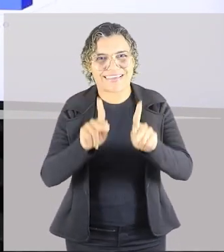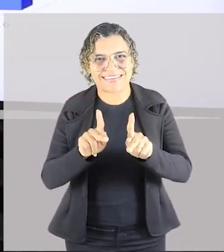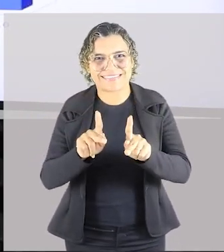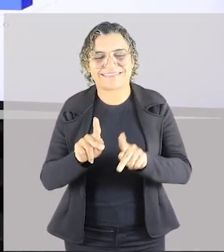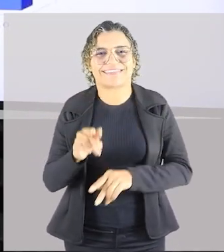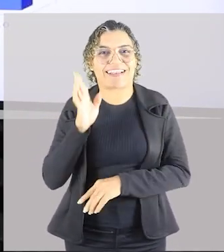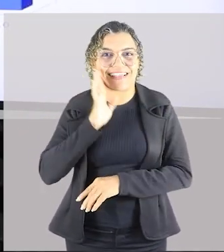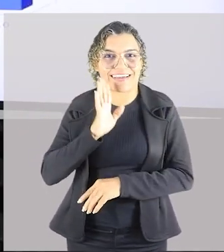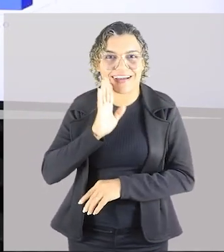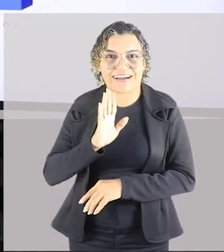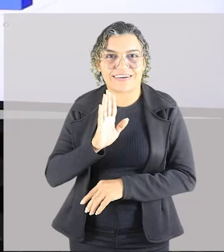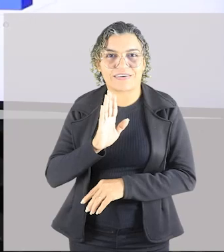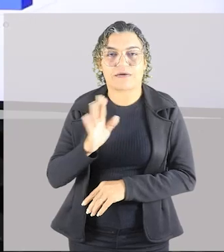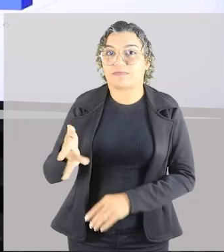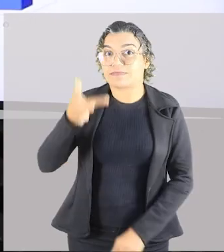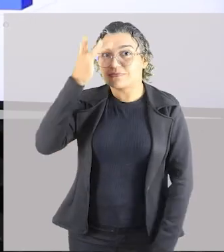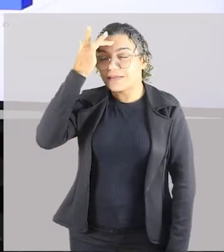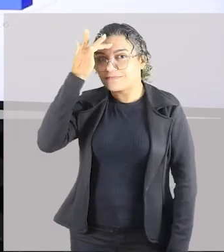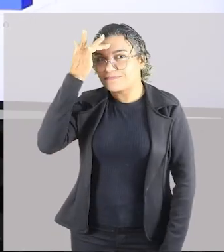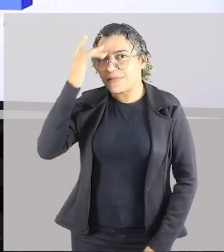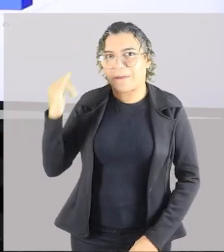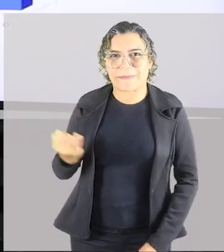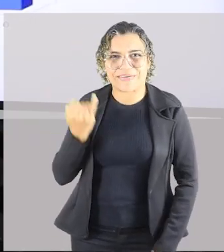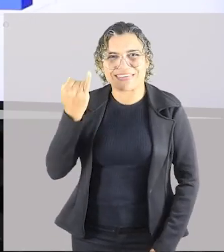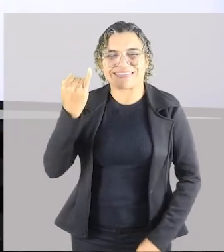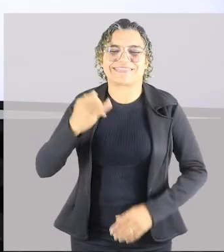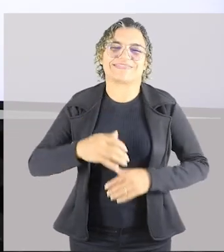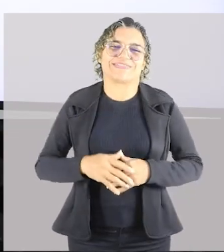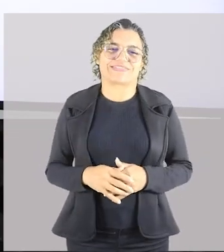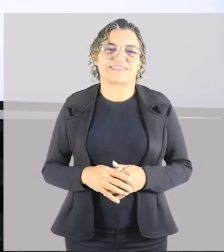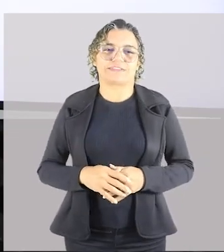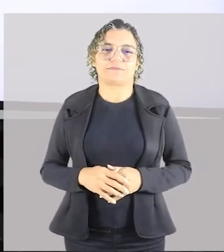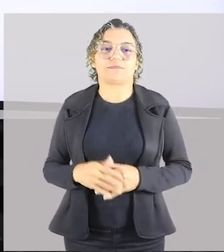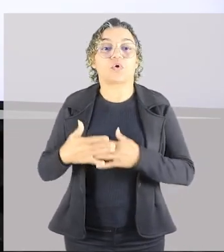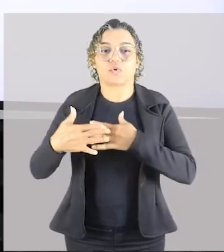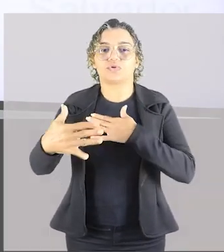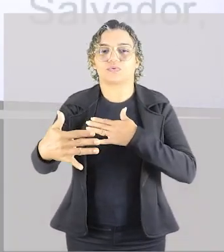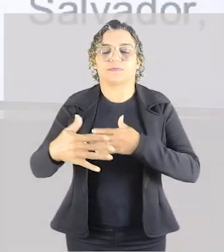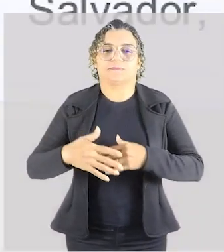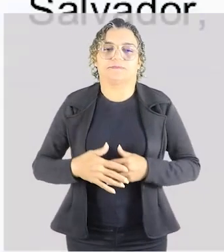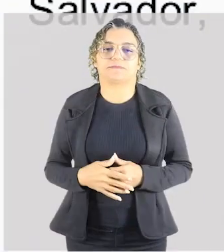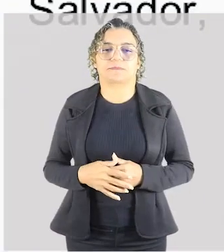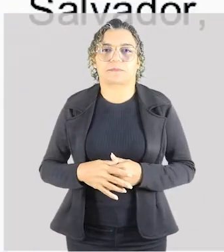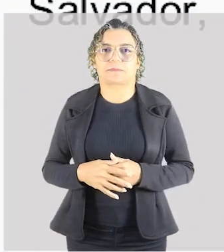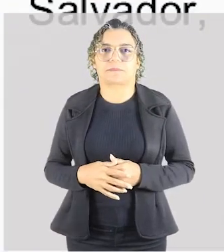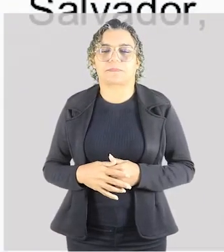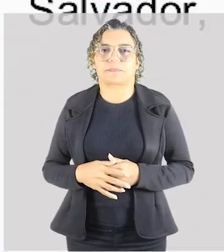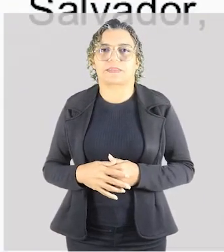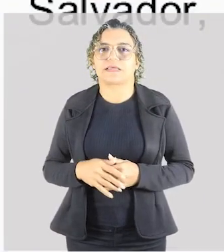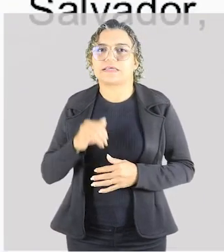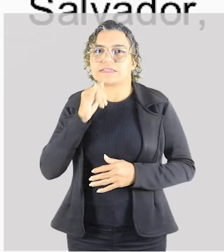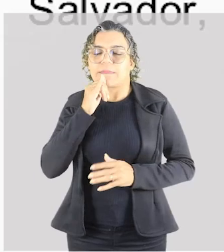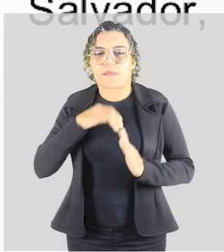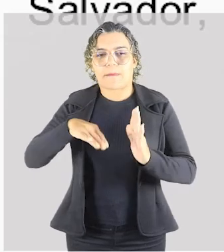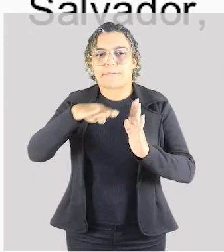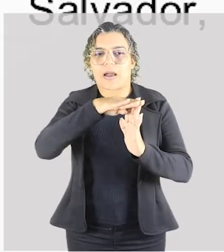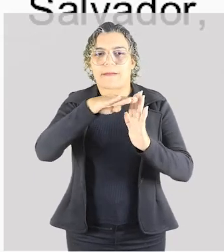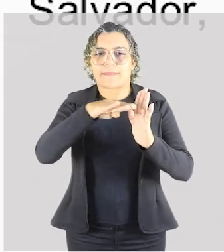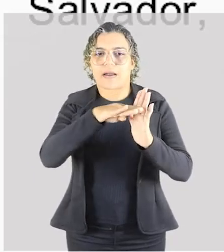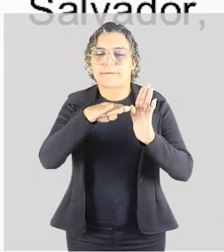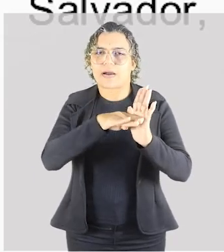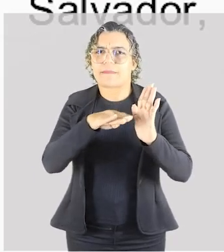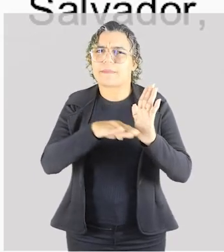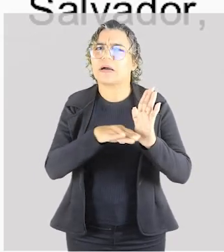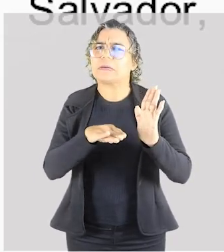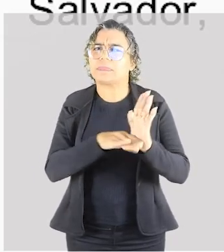Fechou? Não perde esse raciocínio, tá bom? Continuando. Hierarquia urbana brasileira. O